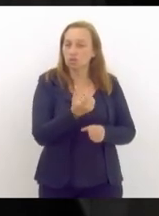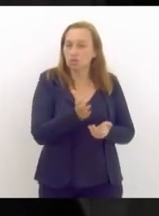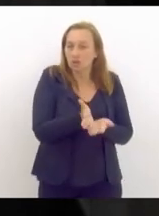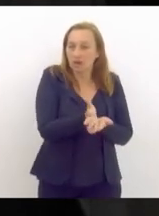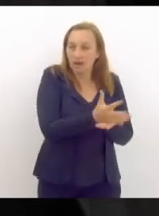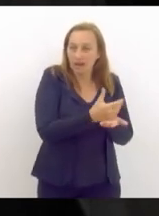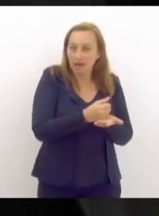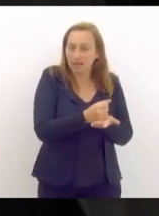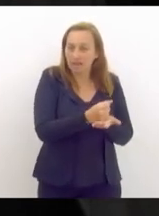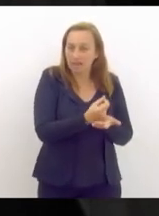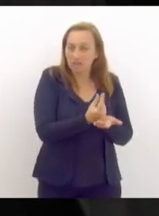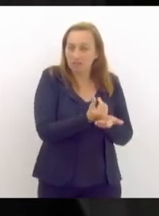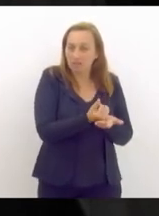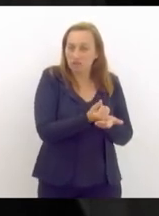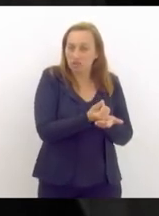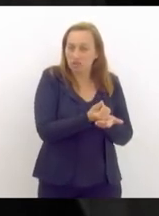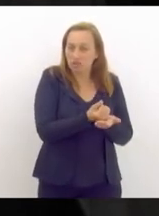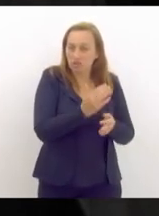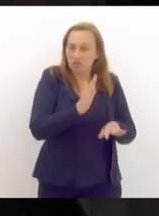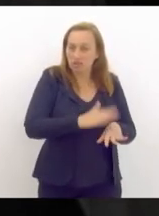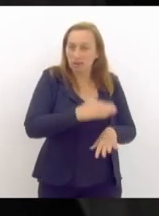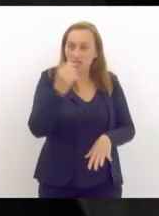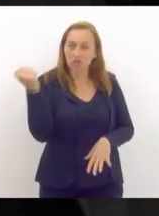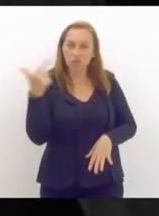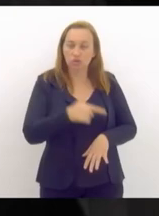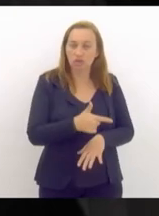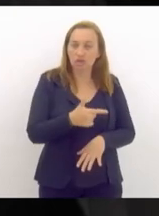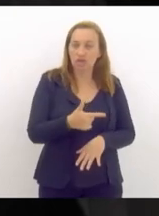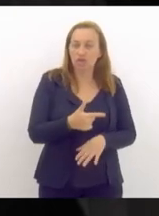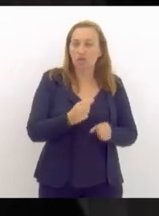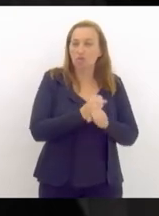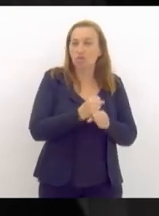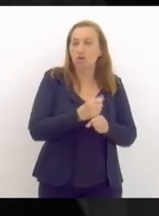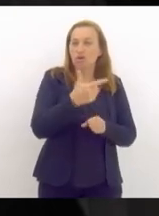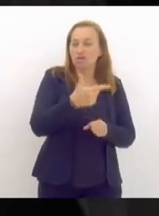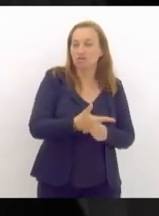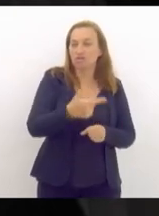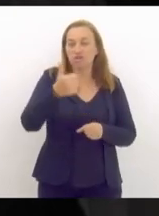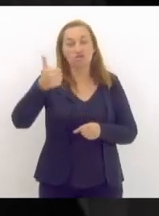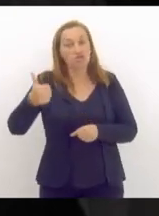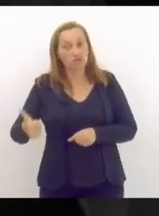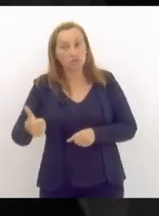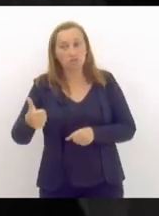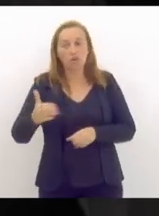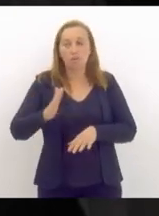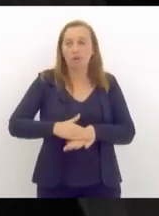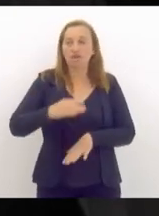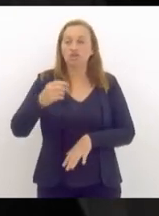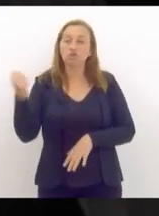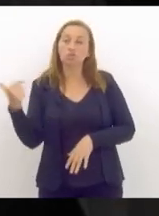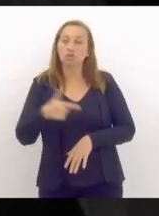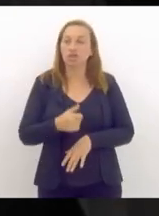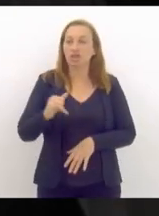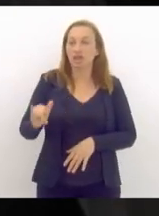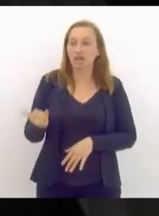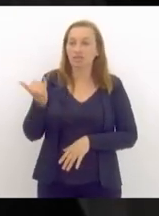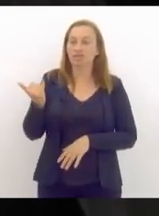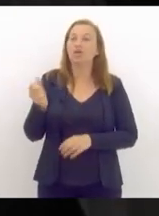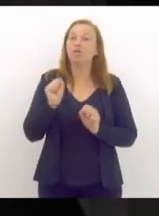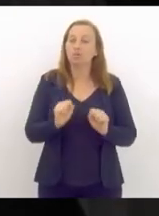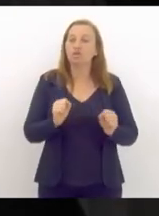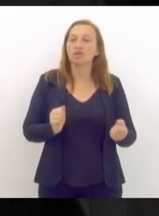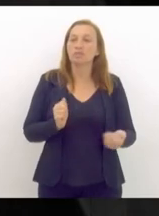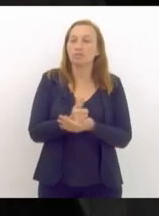a receita corrente líquida de 21, mais a correção da inflação, poderia se pagar